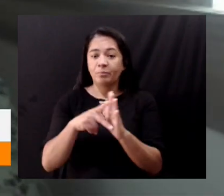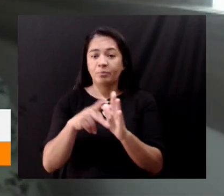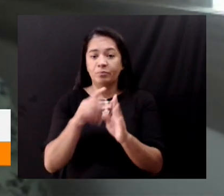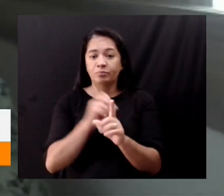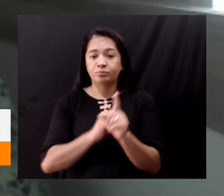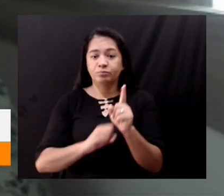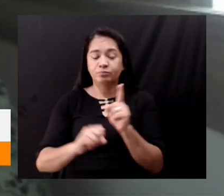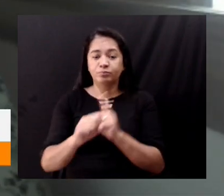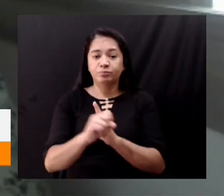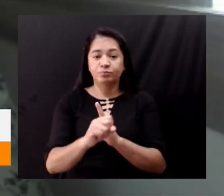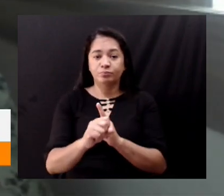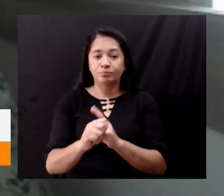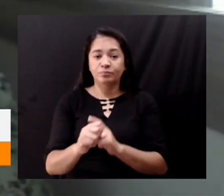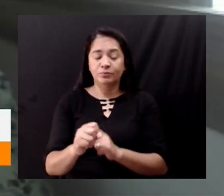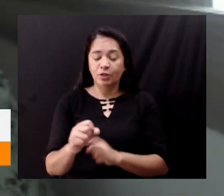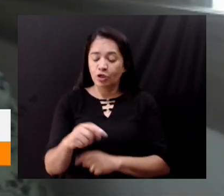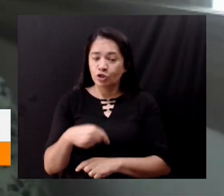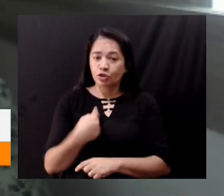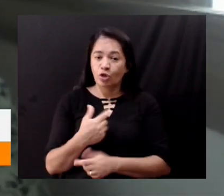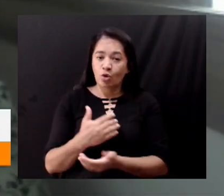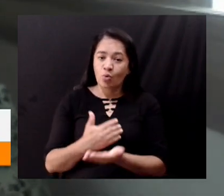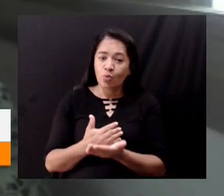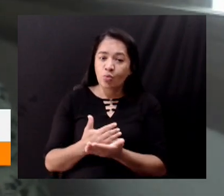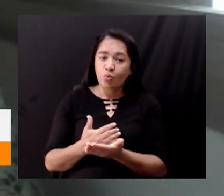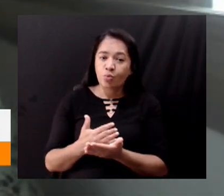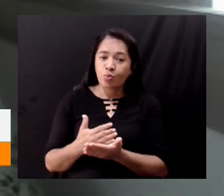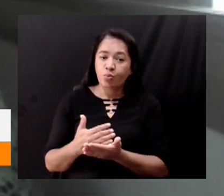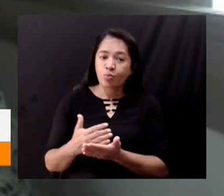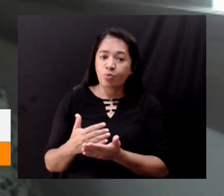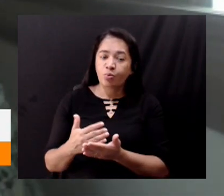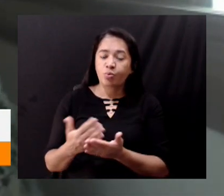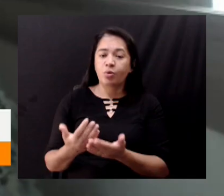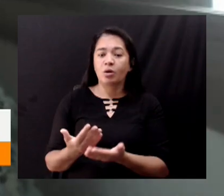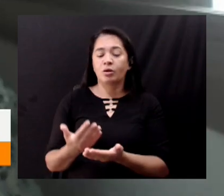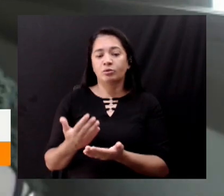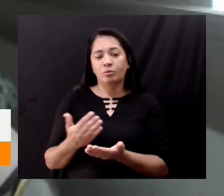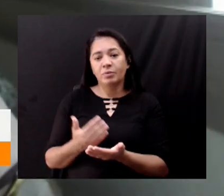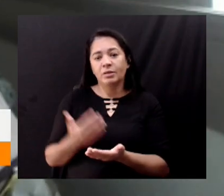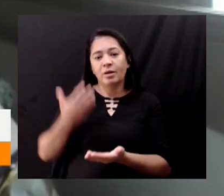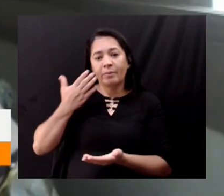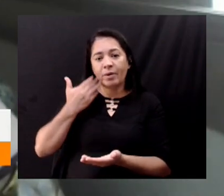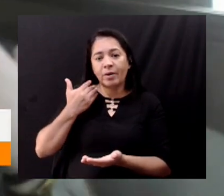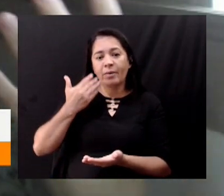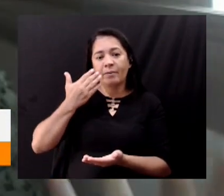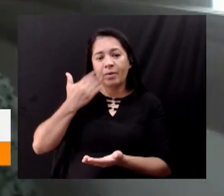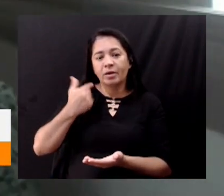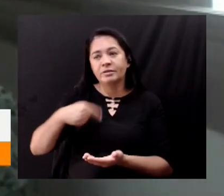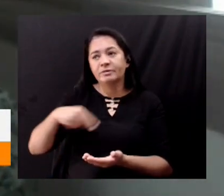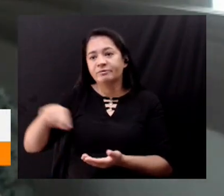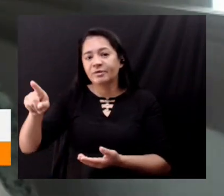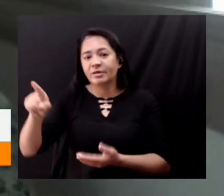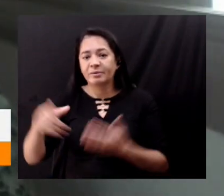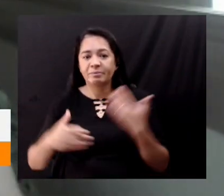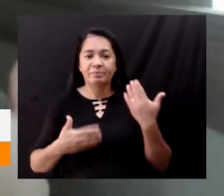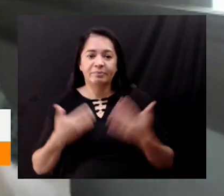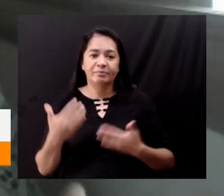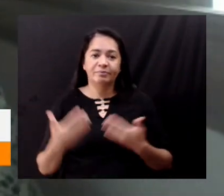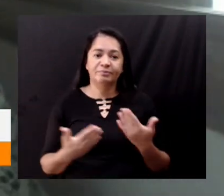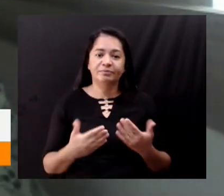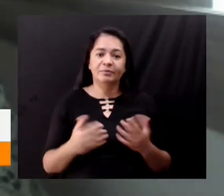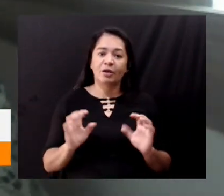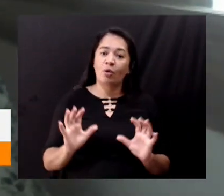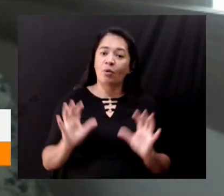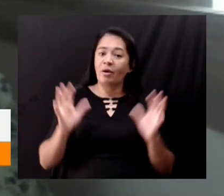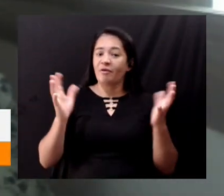desde pequeno a gente vai sendo inserido. Então, assim, a gente sai para comer, a gente está numa festa, a gente come, a gente